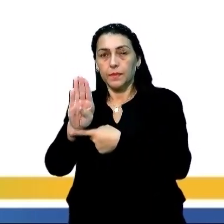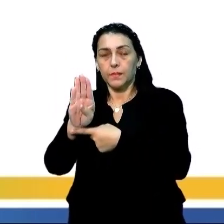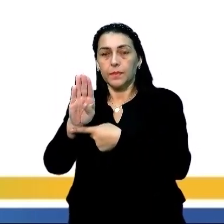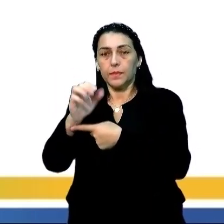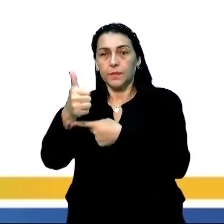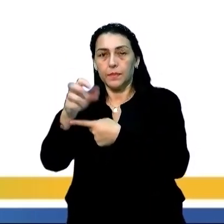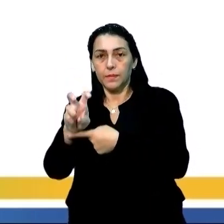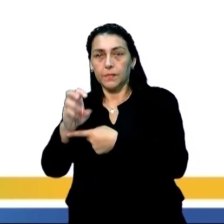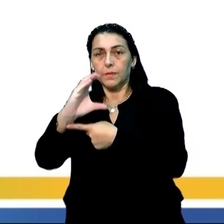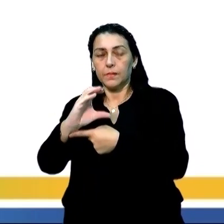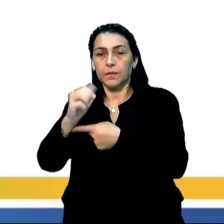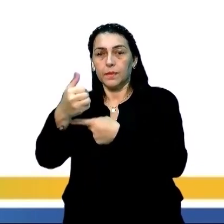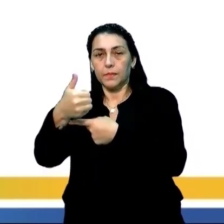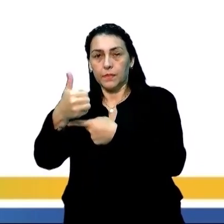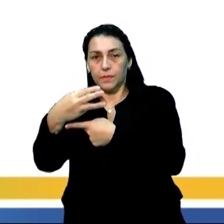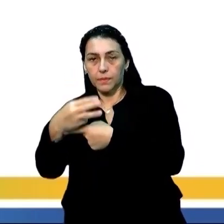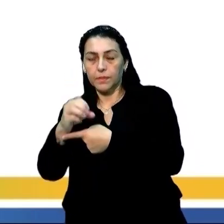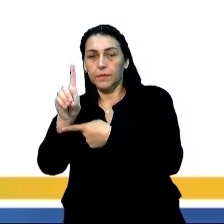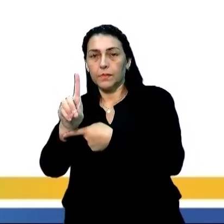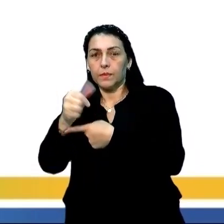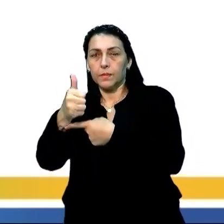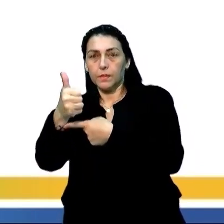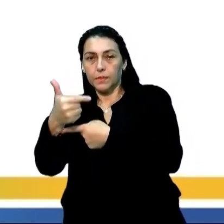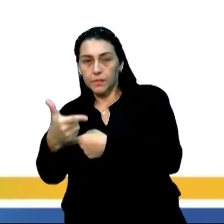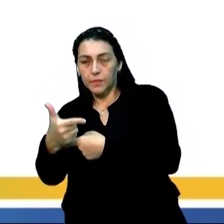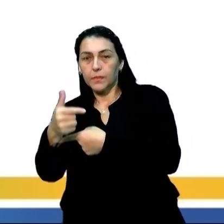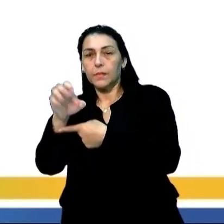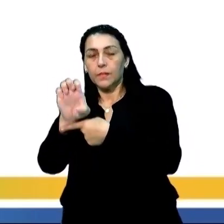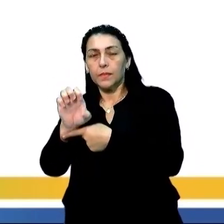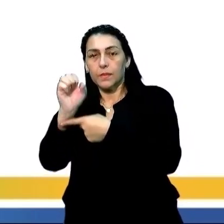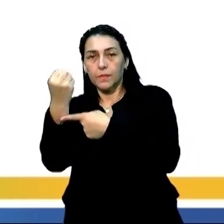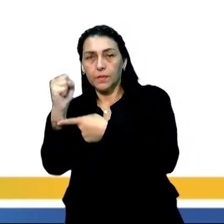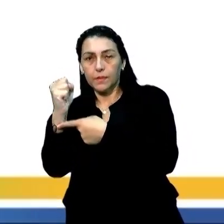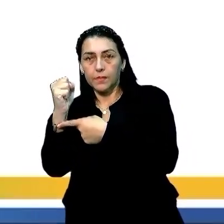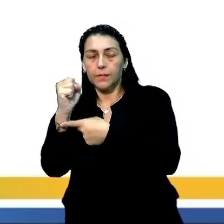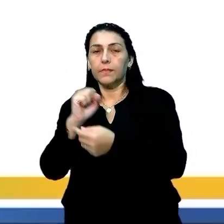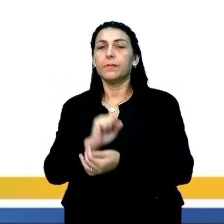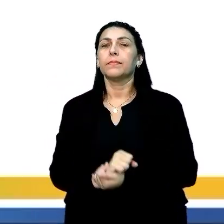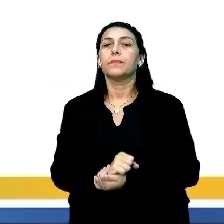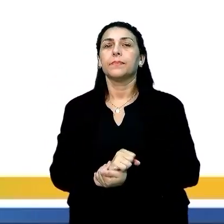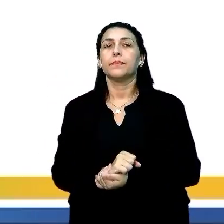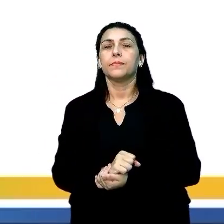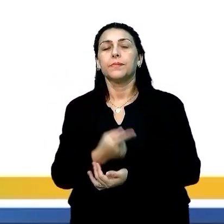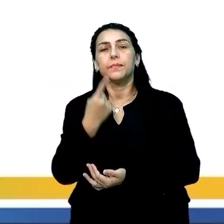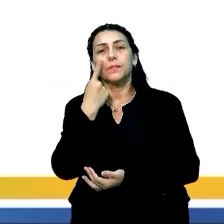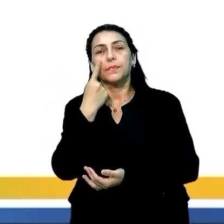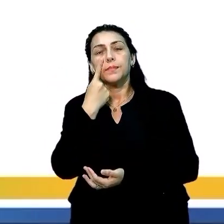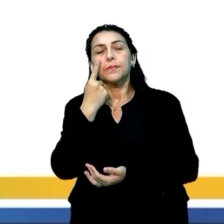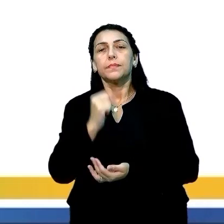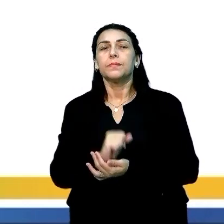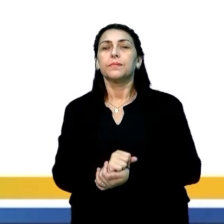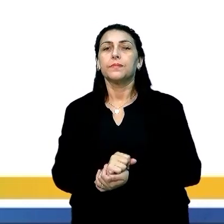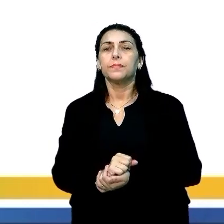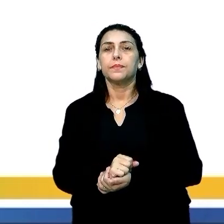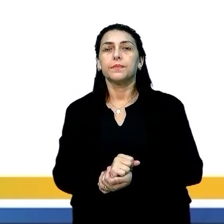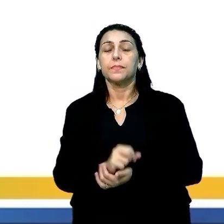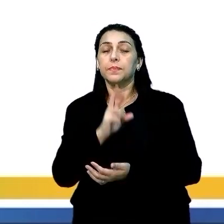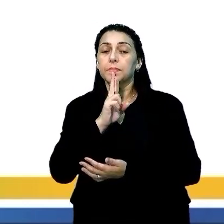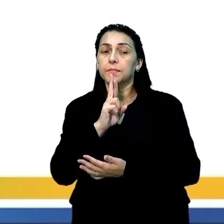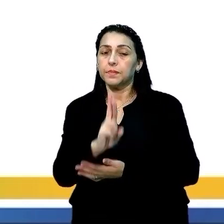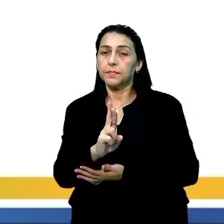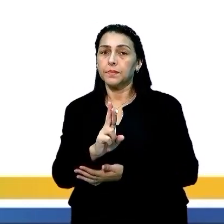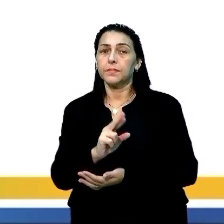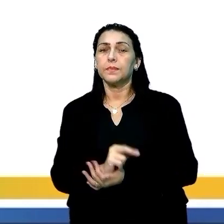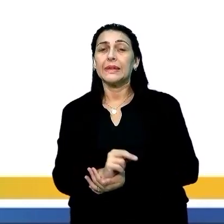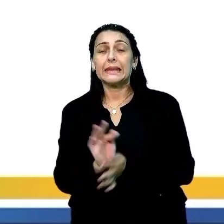B 15, C 13, D 12 e E 8. Então vejamos aí. A resposta,